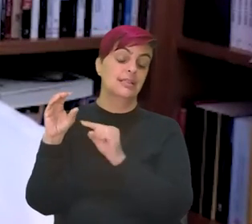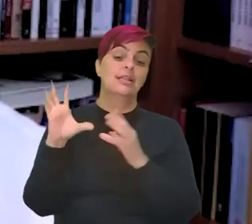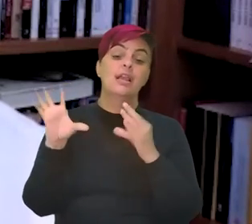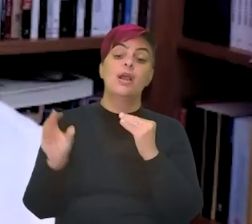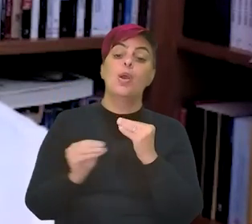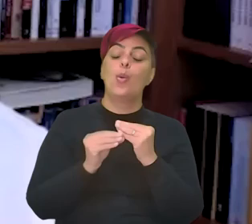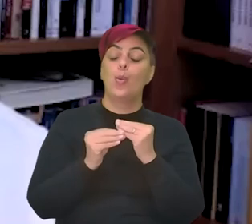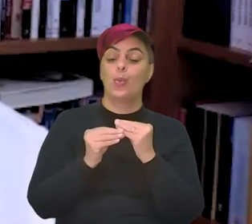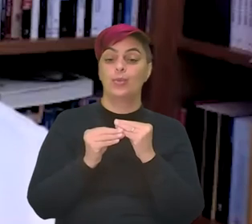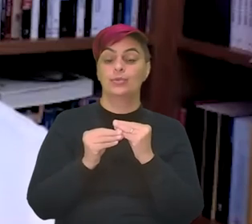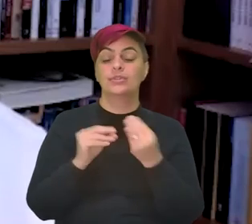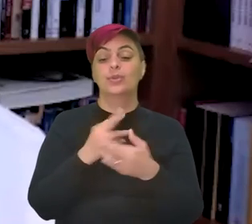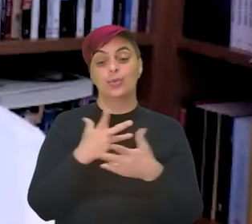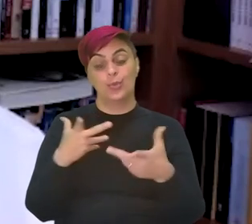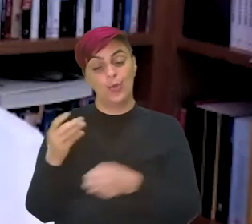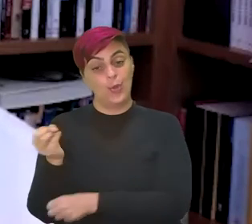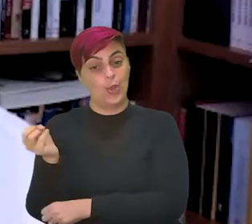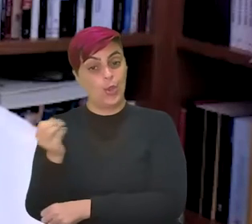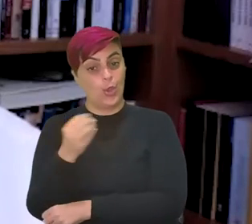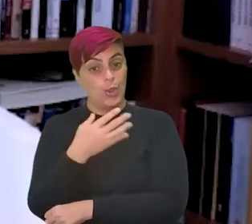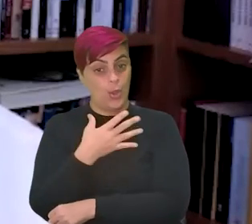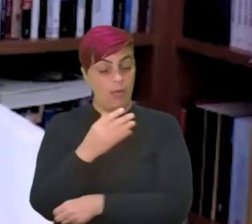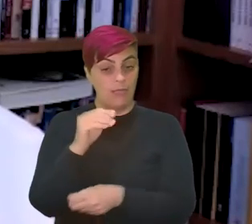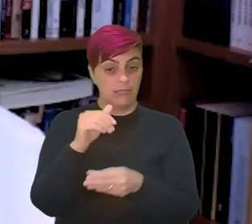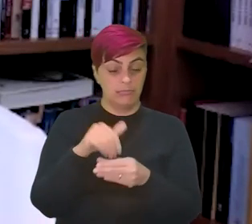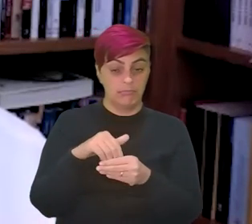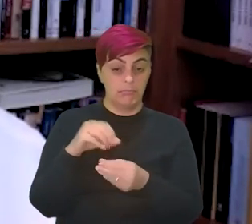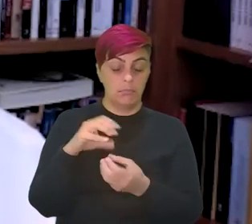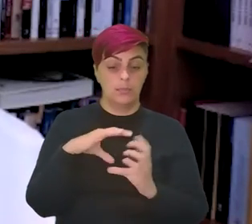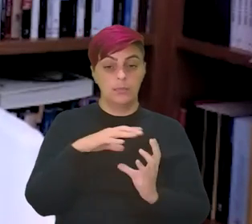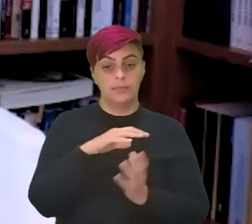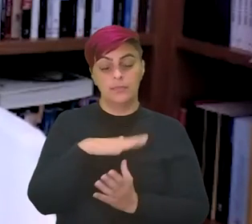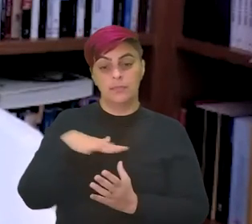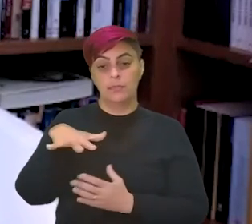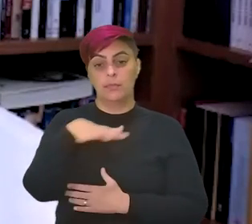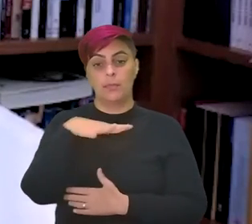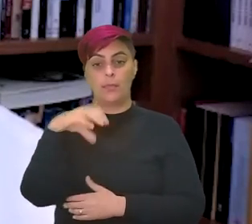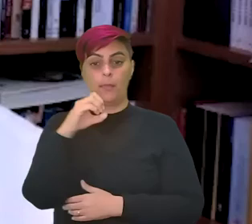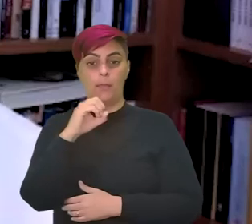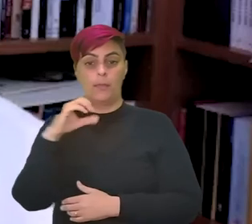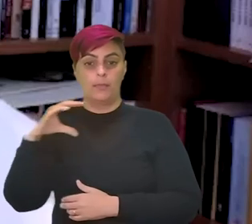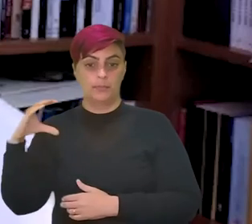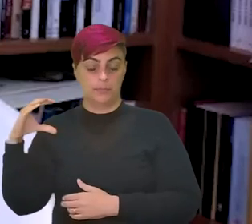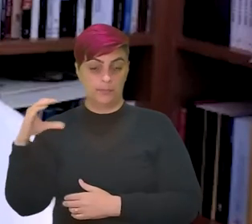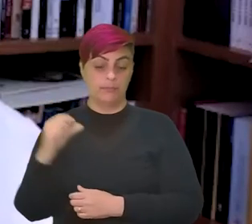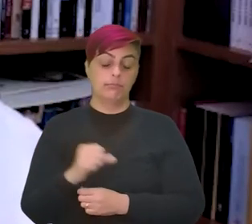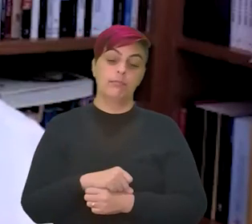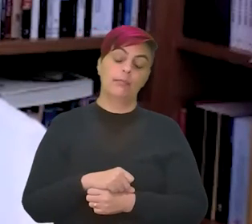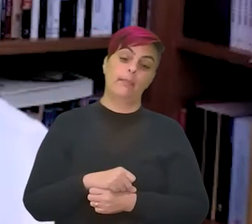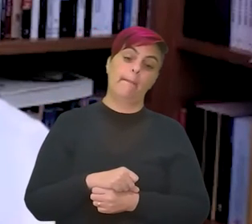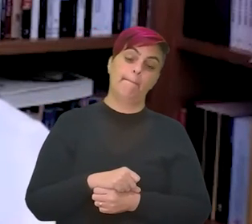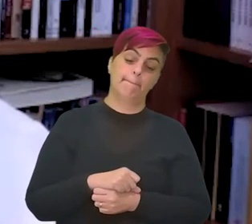a inclusão de novas agências, né, no mundo ocidental. Sim. Então, o Kula é tão